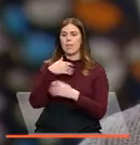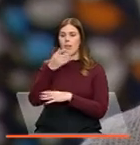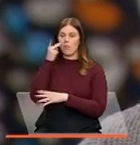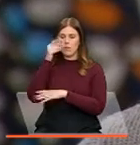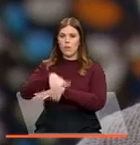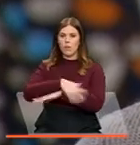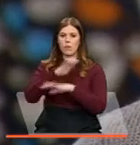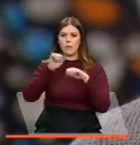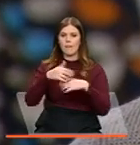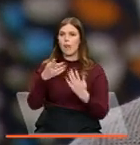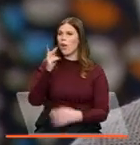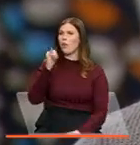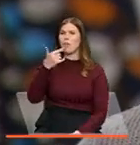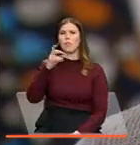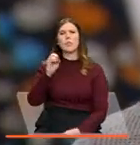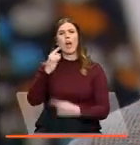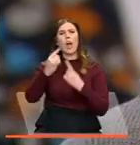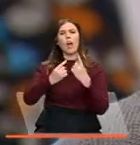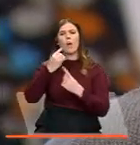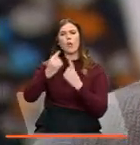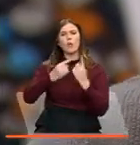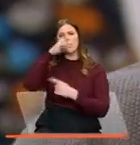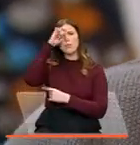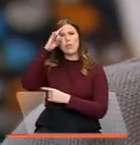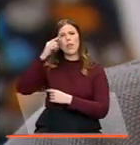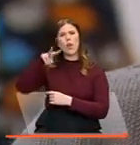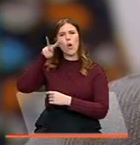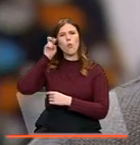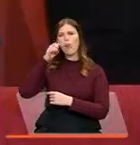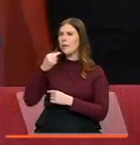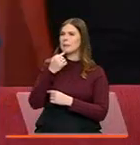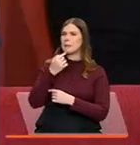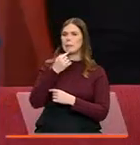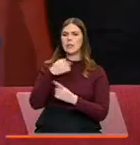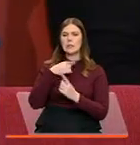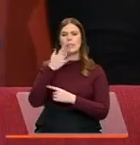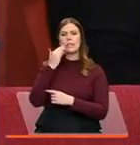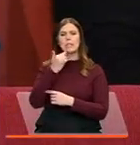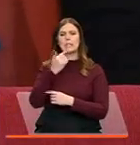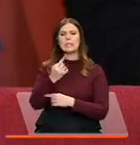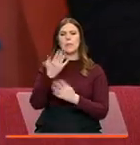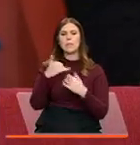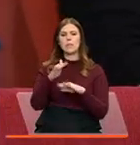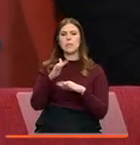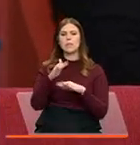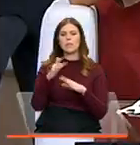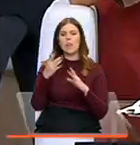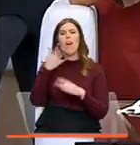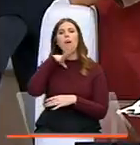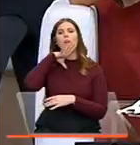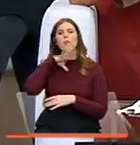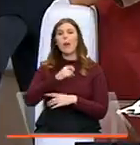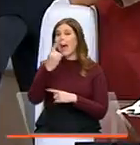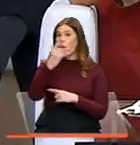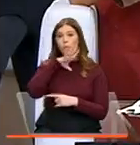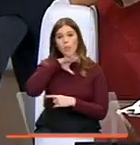rua. Oh, Vítor, nós estamos com alguma dificuldade a entender o que nos está a dizer. Mas que filho,